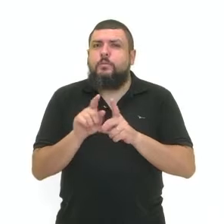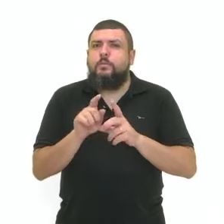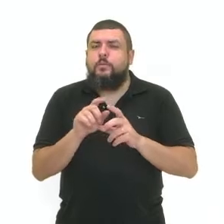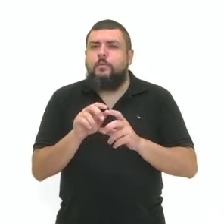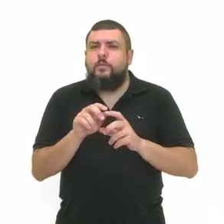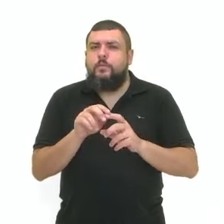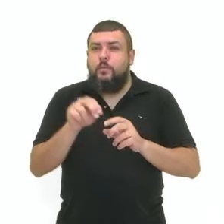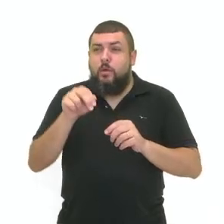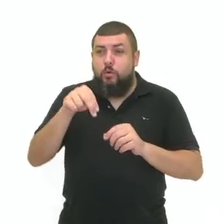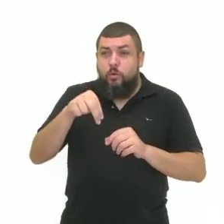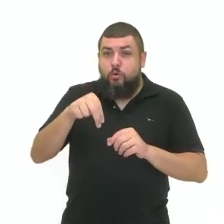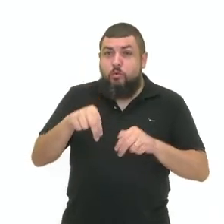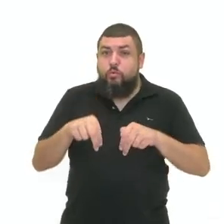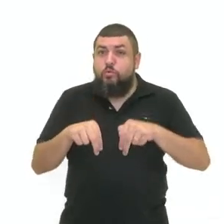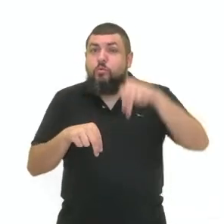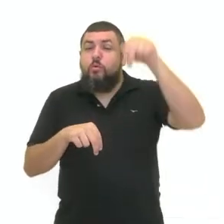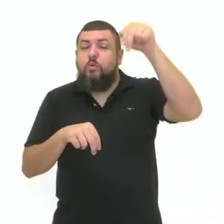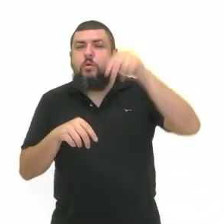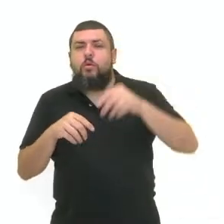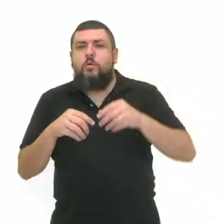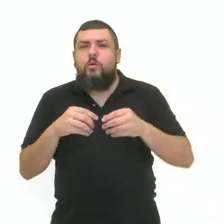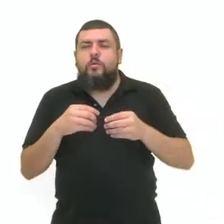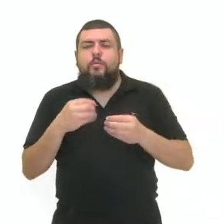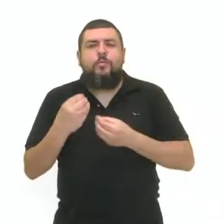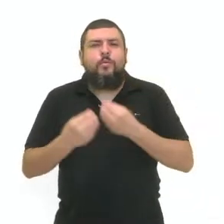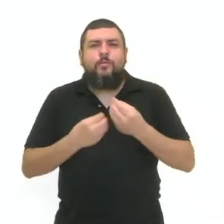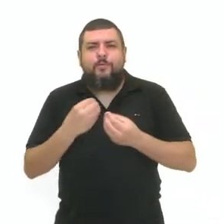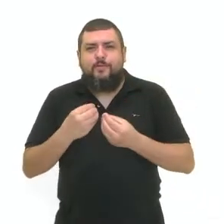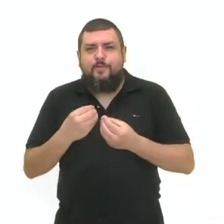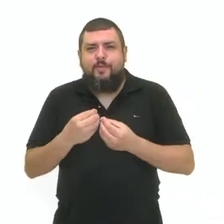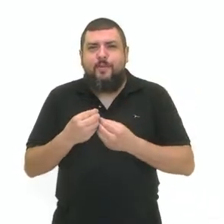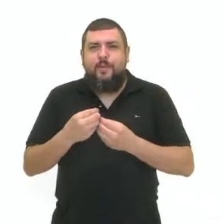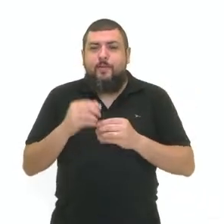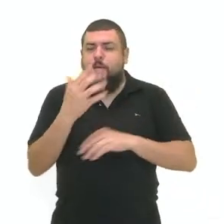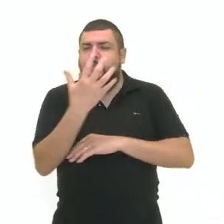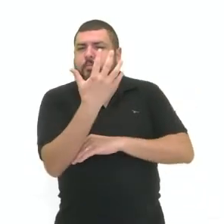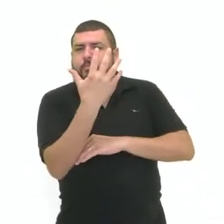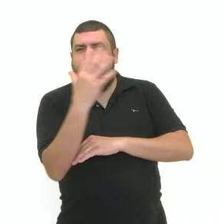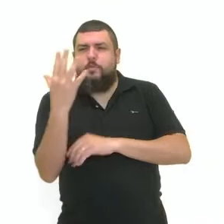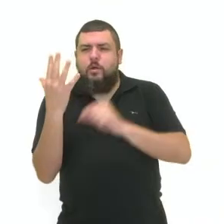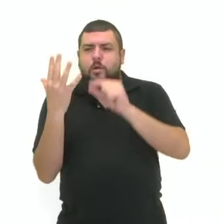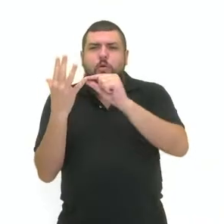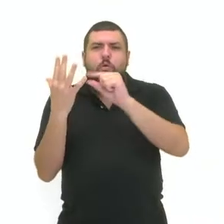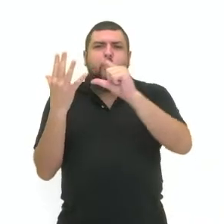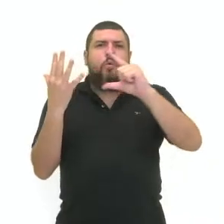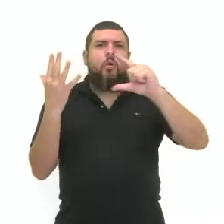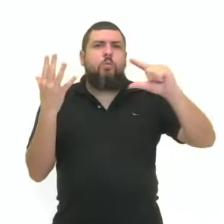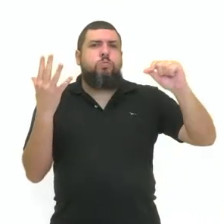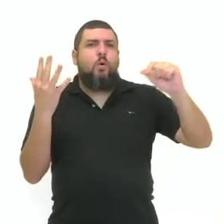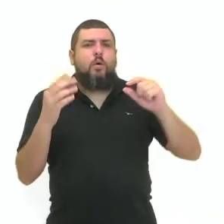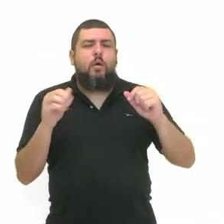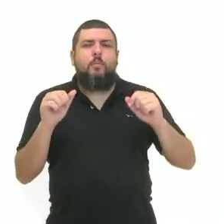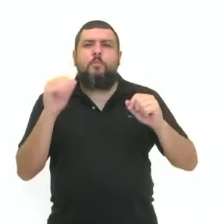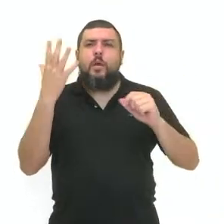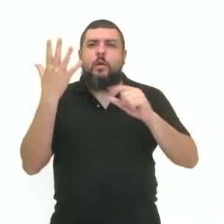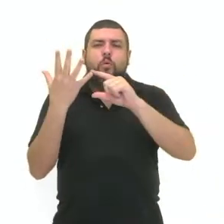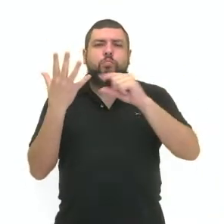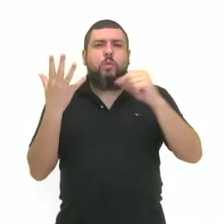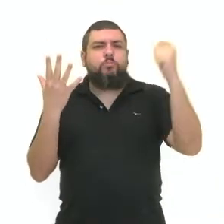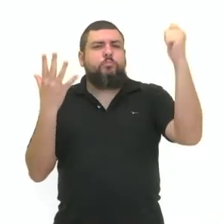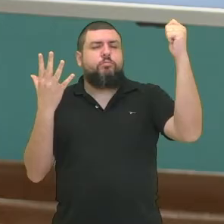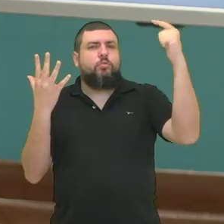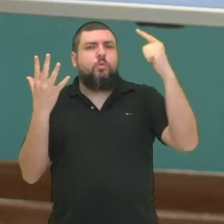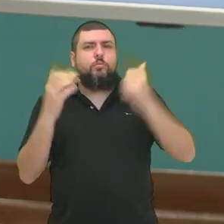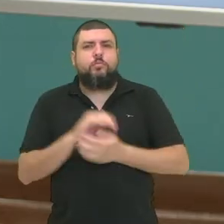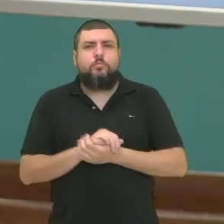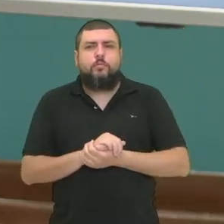né? São latifoliadas. São plantas, então, adaptadas a ter mais luminosidade do sol. E também tem plantas que